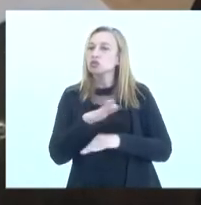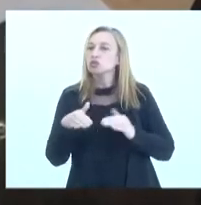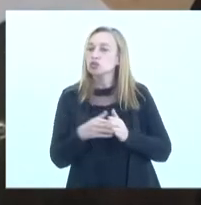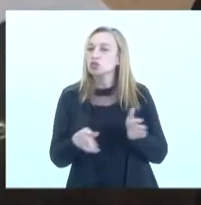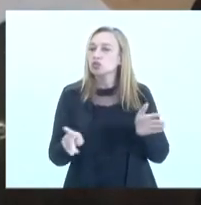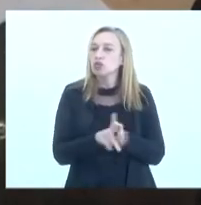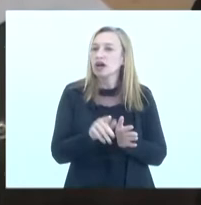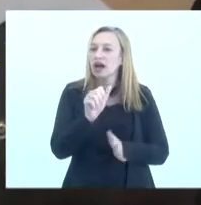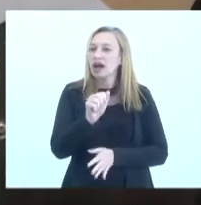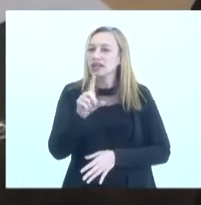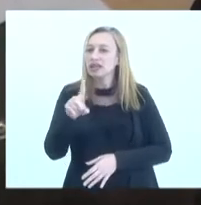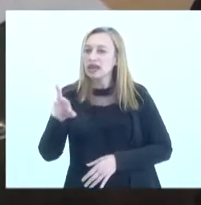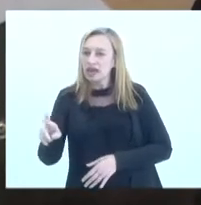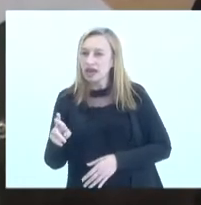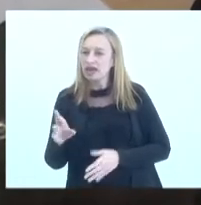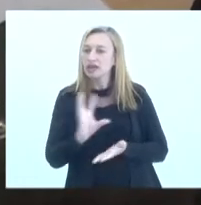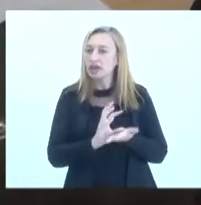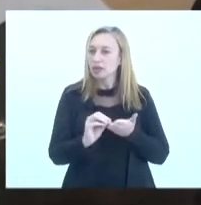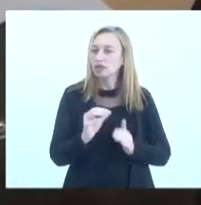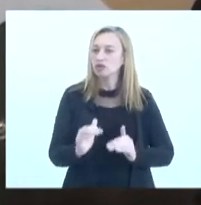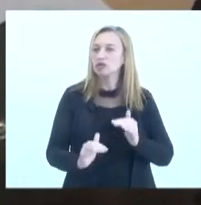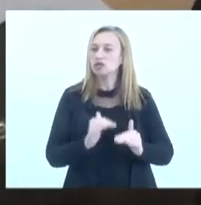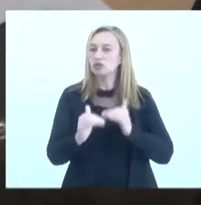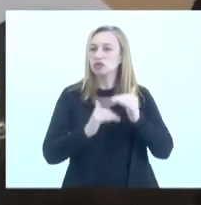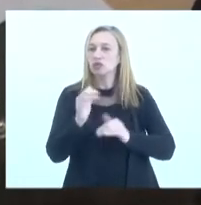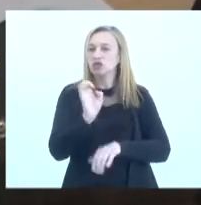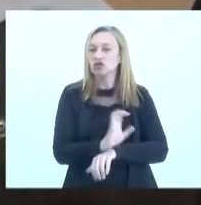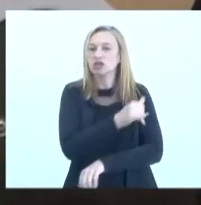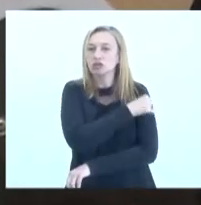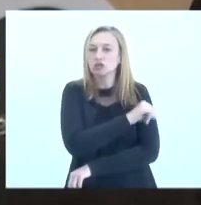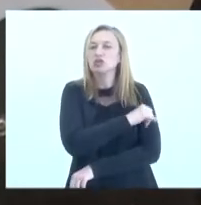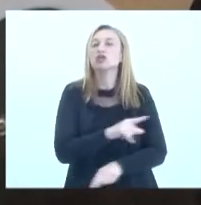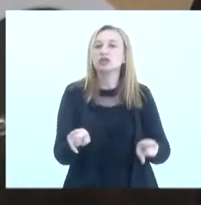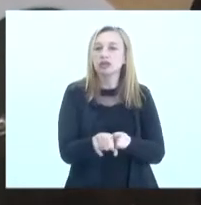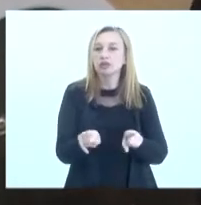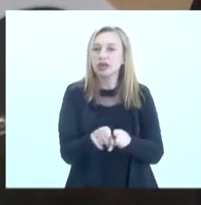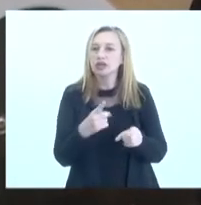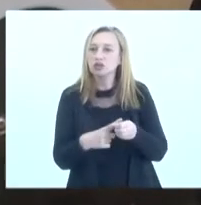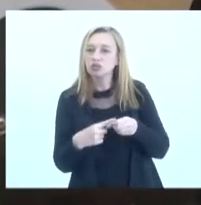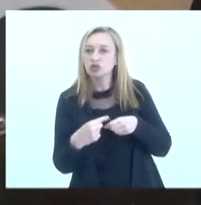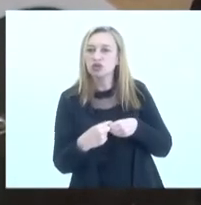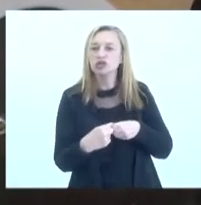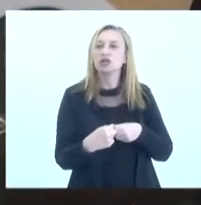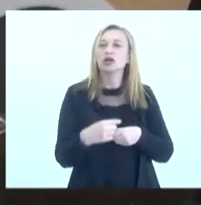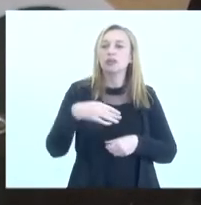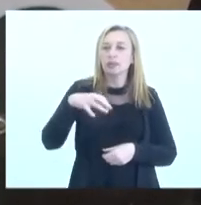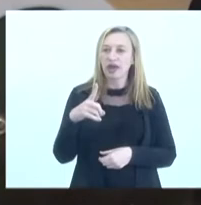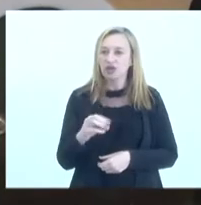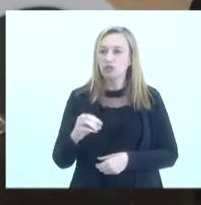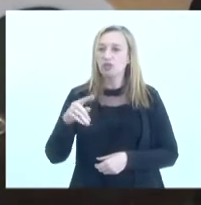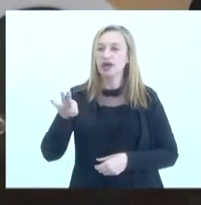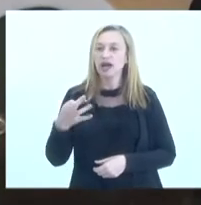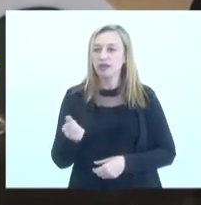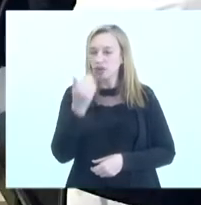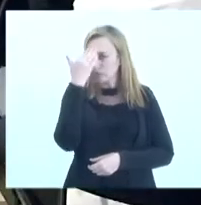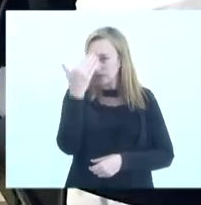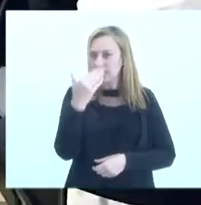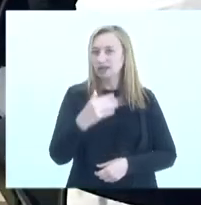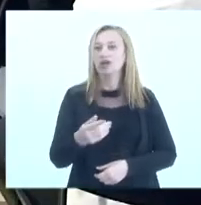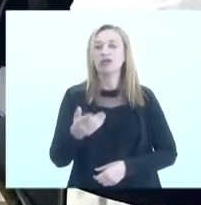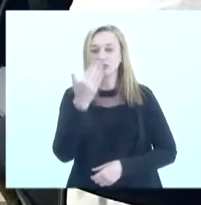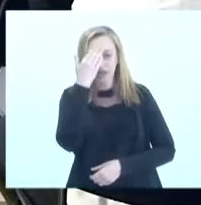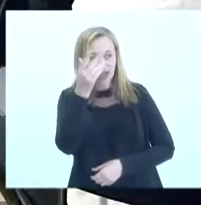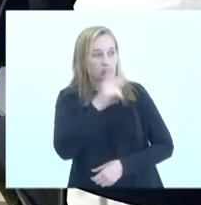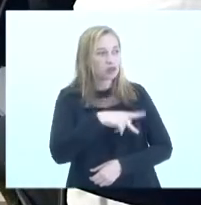ADR na pauta do desenvolvimento do Estado do Rio e dos municípios da região Médio Paraíba. Obrigado. Obrigado,